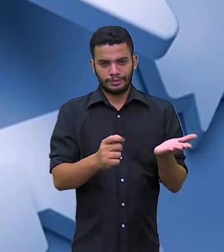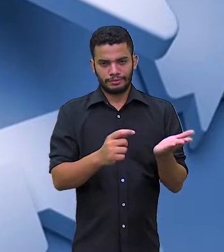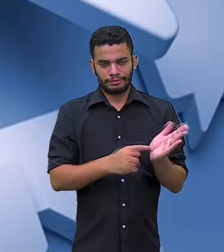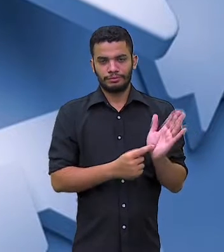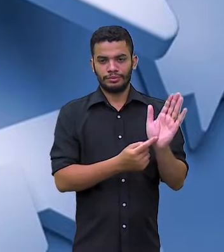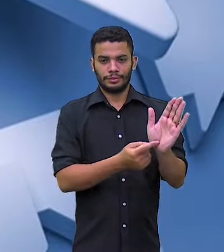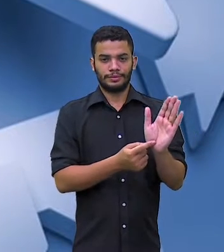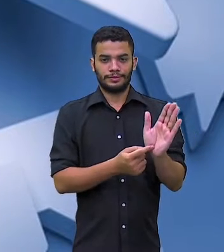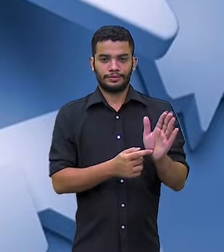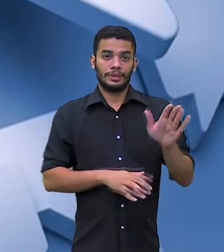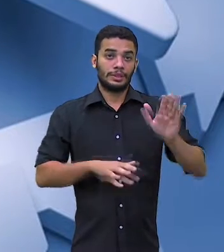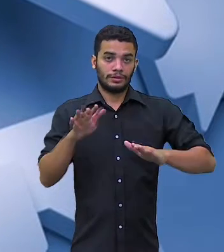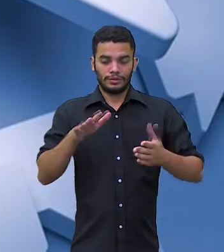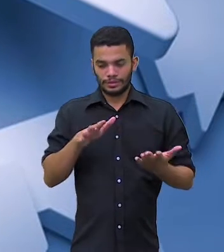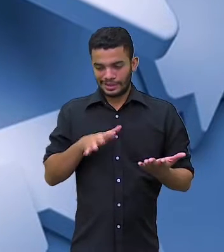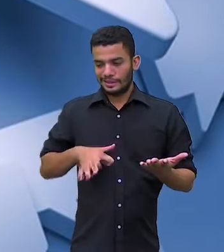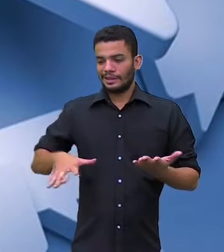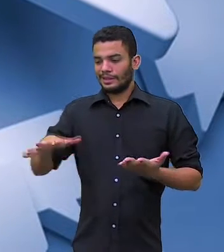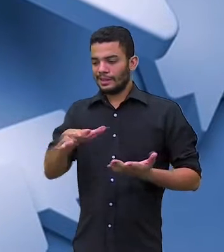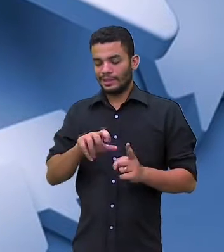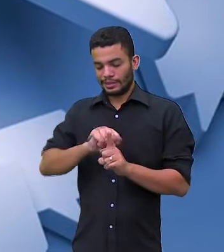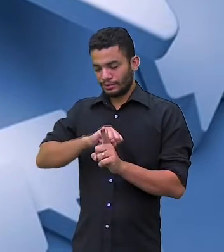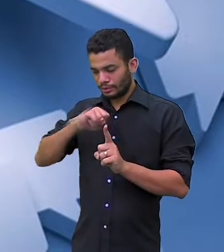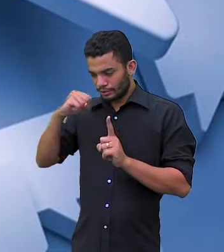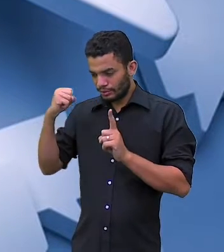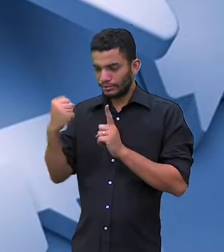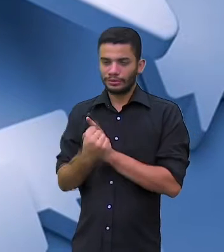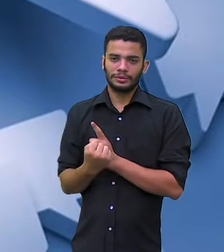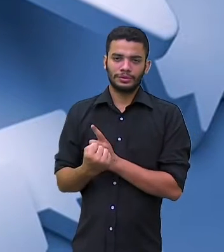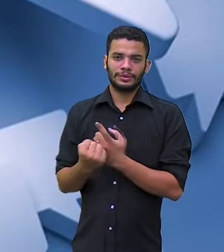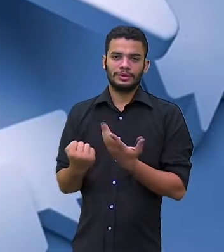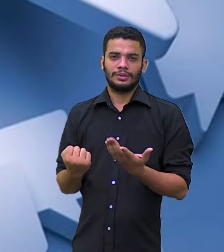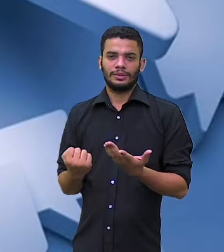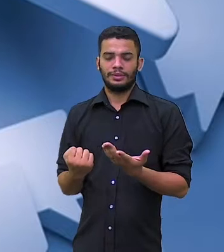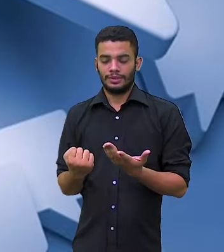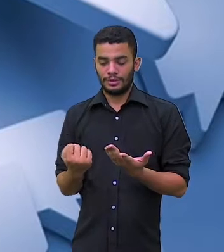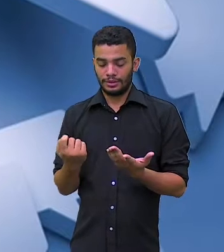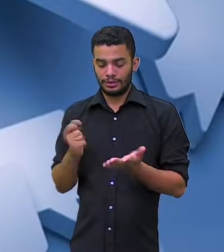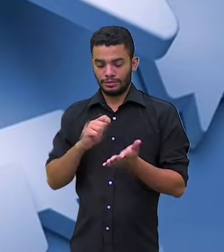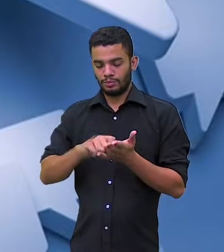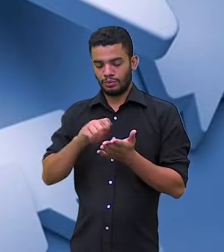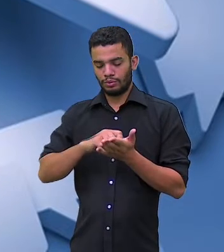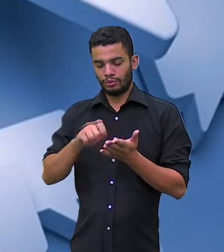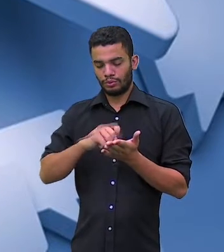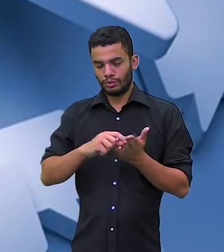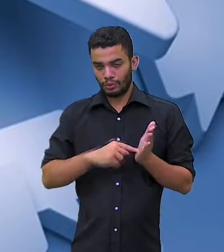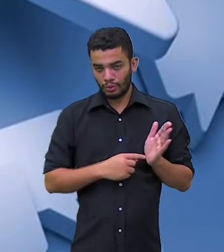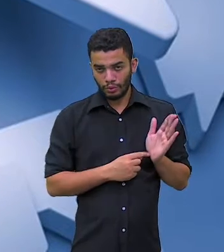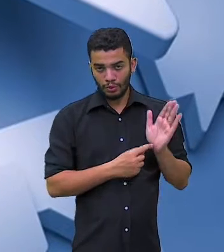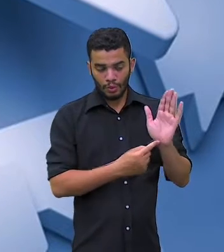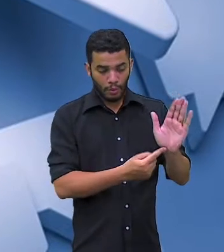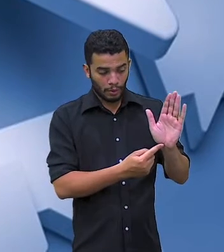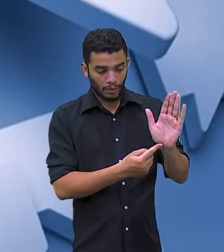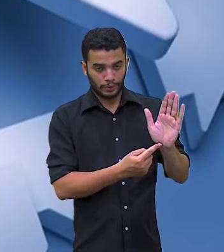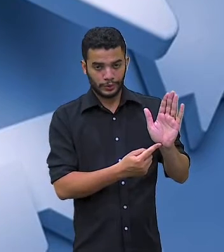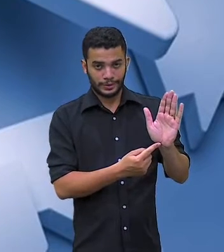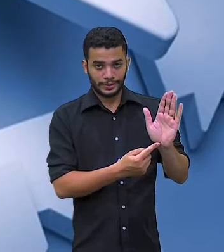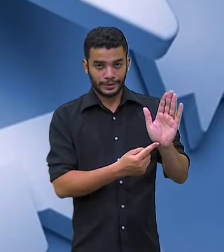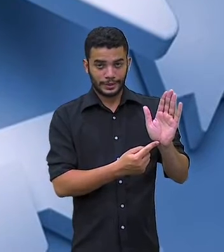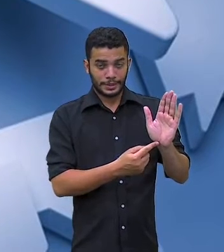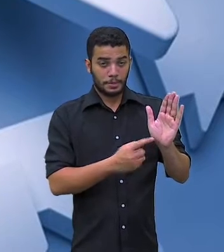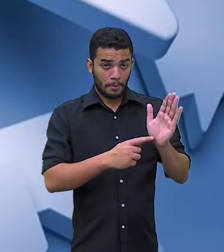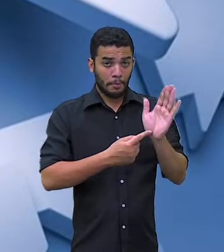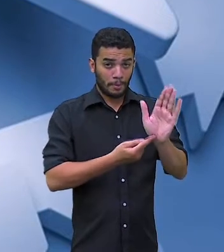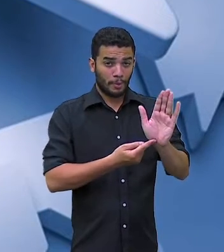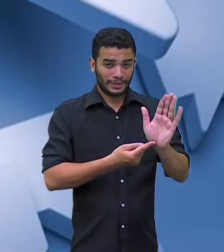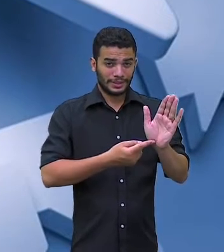que refere-se ao social aí, né? Ele deixa as impressões pessoais, né? Quem escreve deixa claro